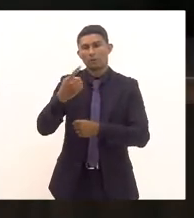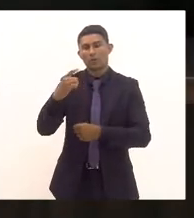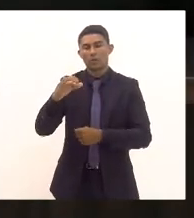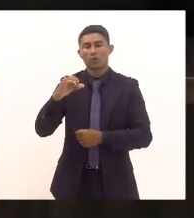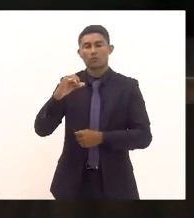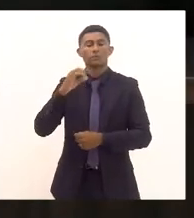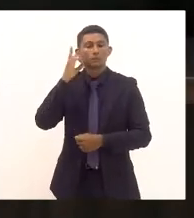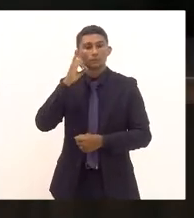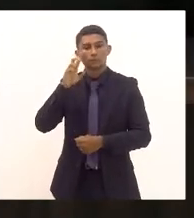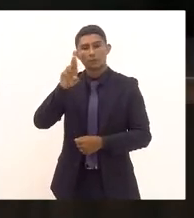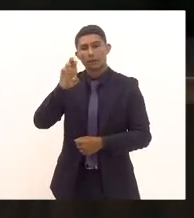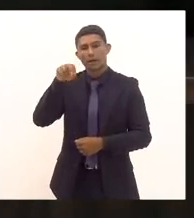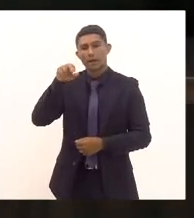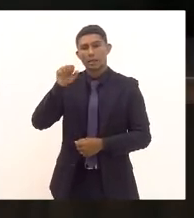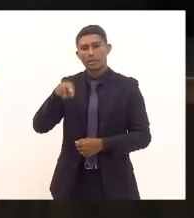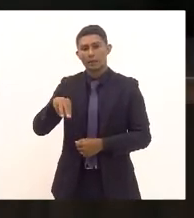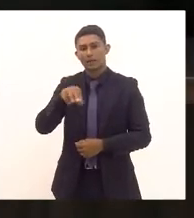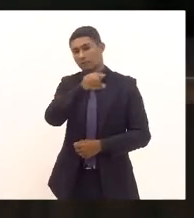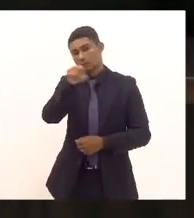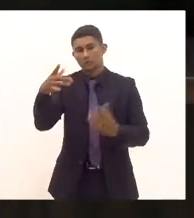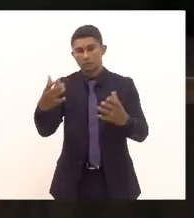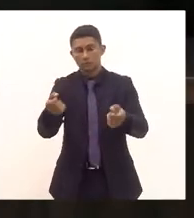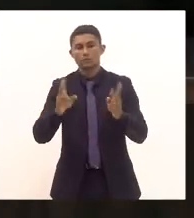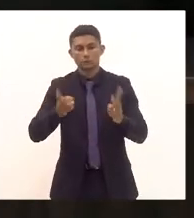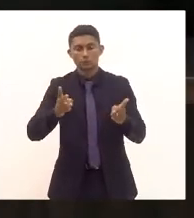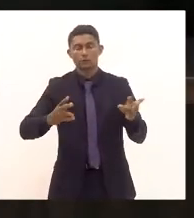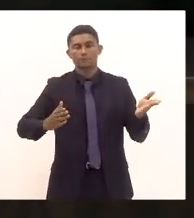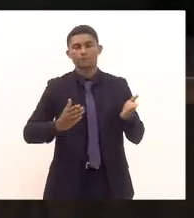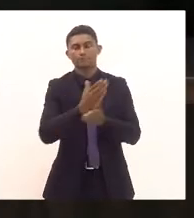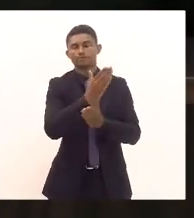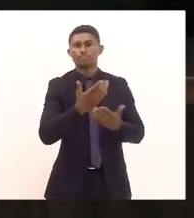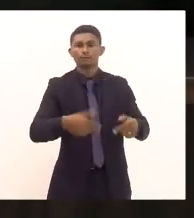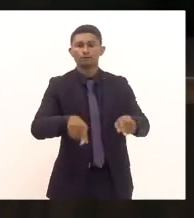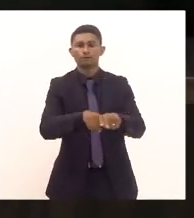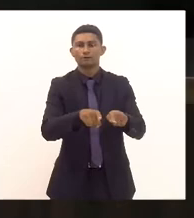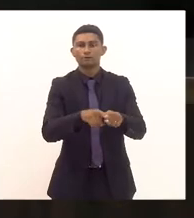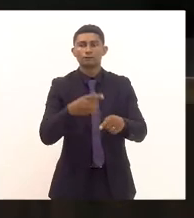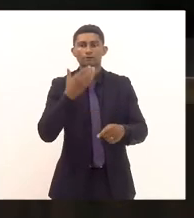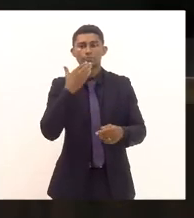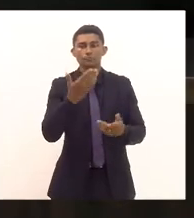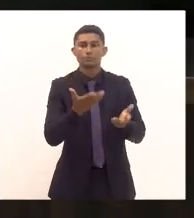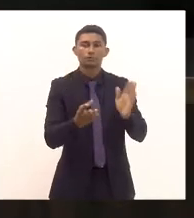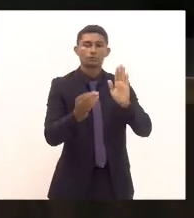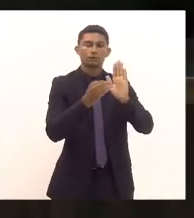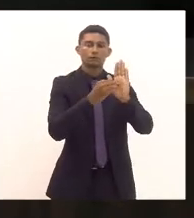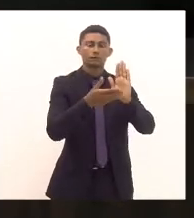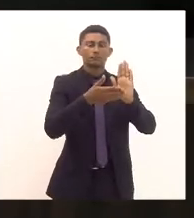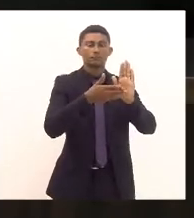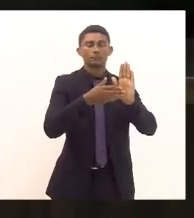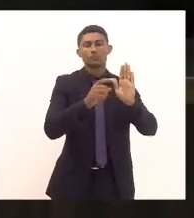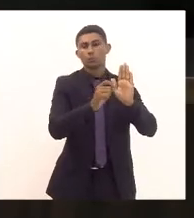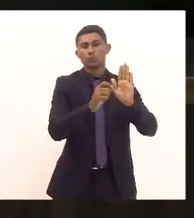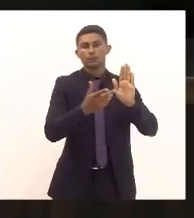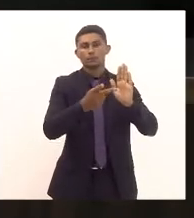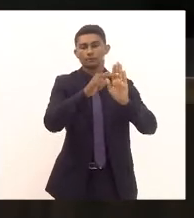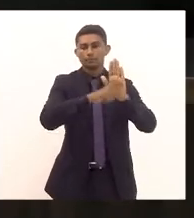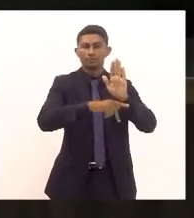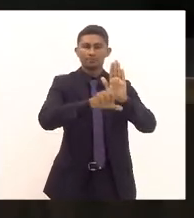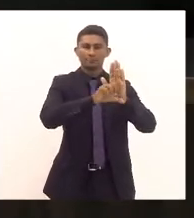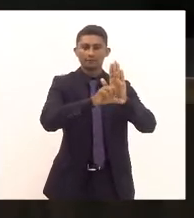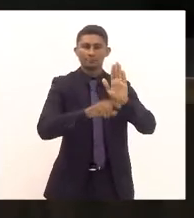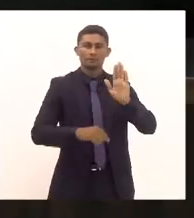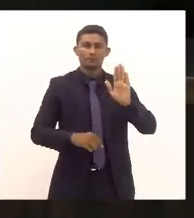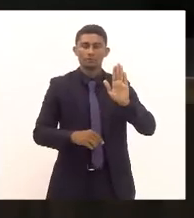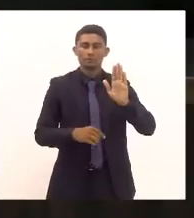Ferreirinha sou de que aprovam permaneçam Como estão aprovado é que é inclusão na ordem do dia do projeto de lei